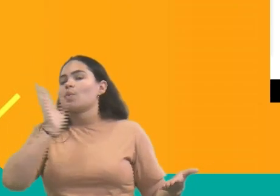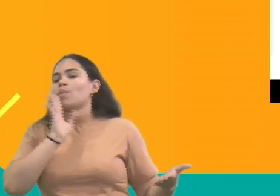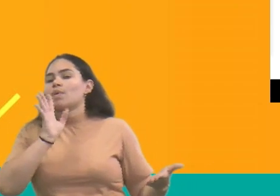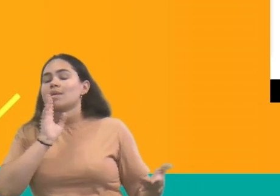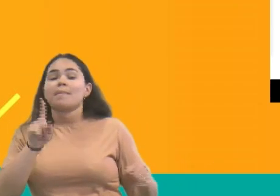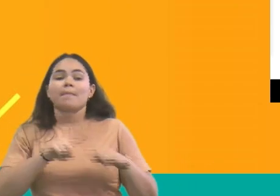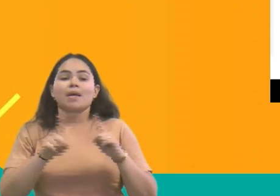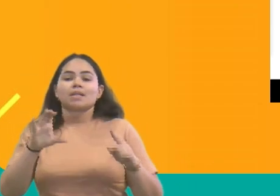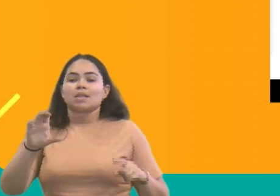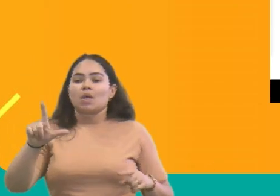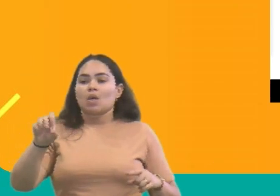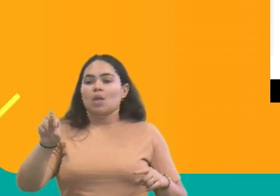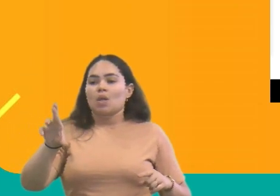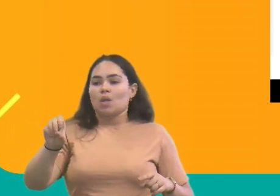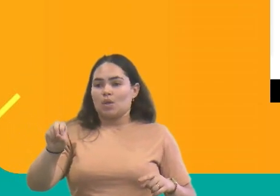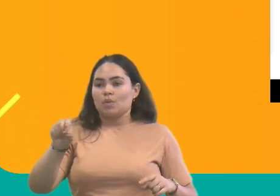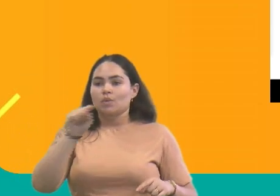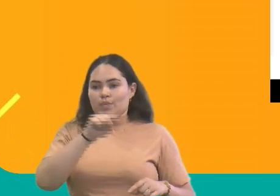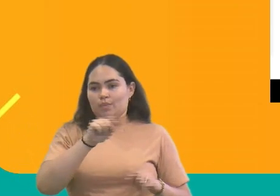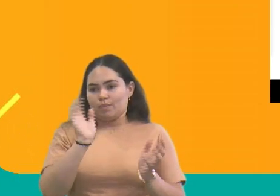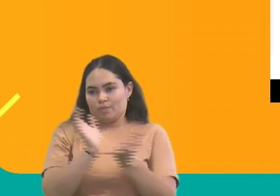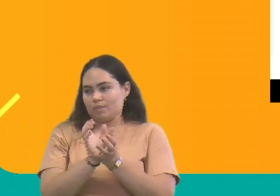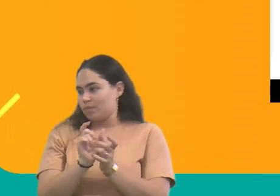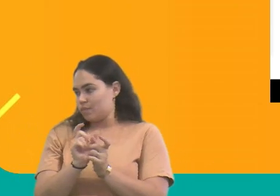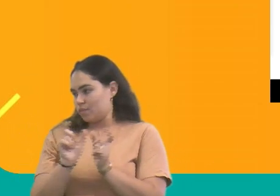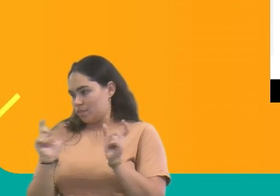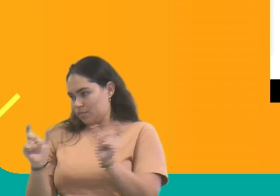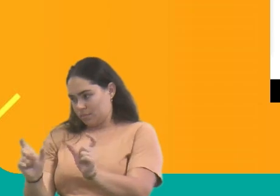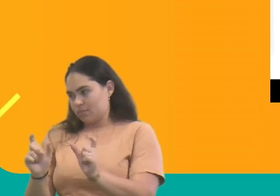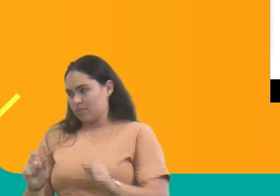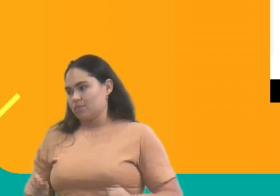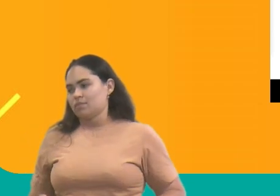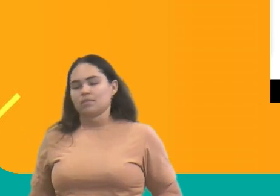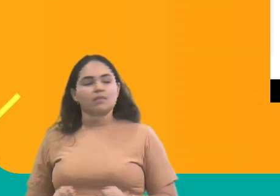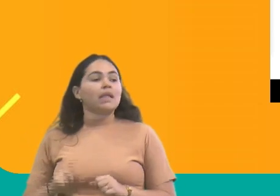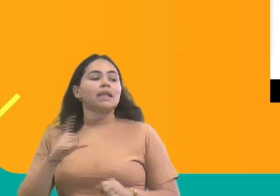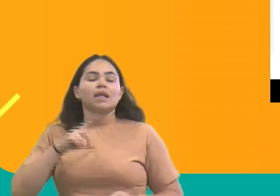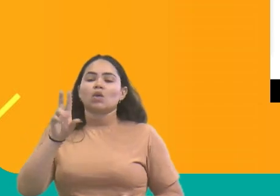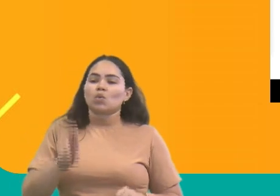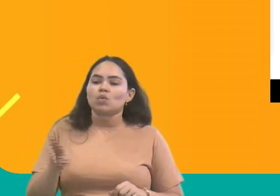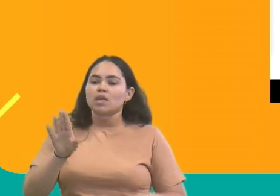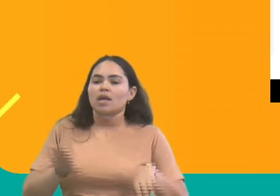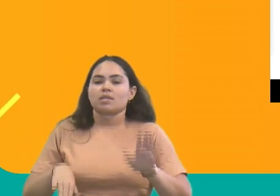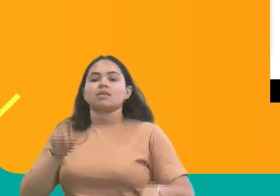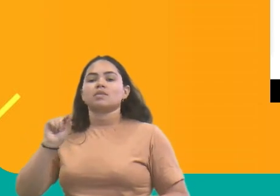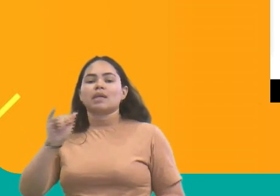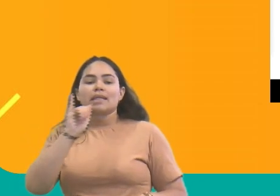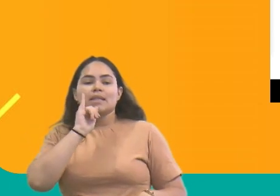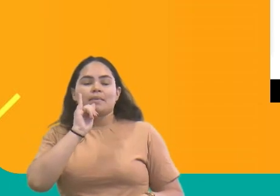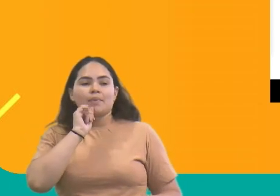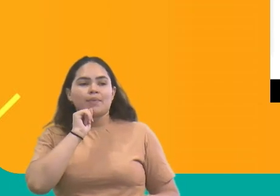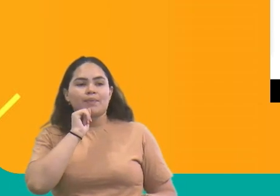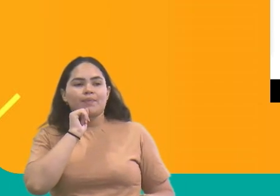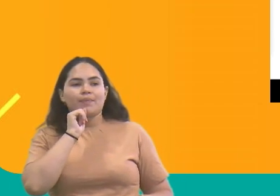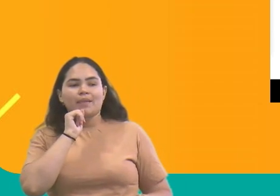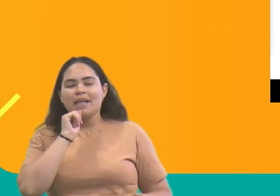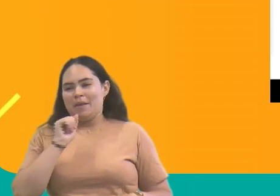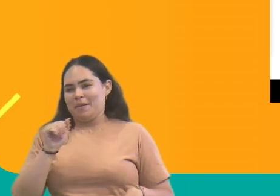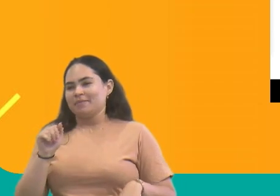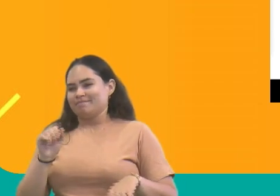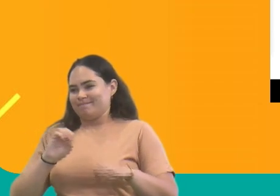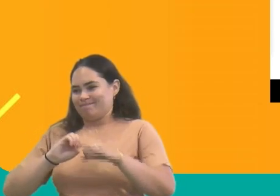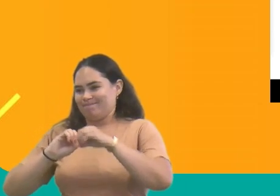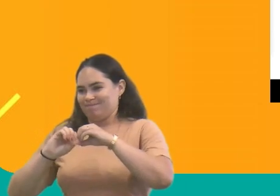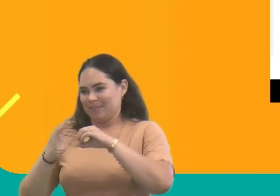o cloro é hipoclorito de sódio. Que a gente usa às vezes, principalmente quando a Covid chegou, a gente